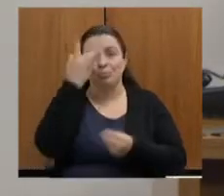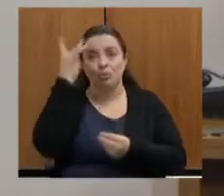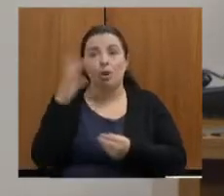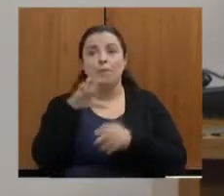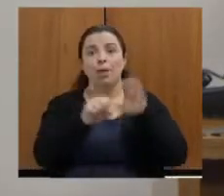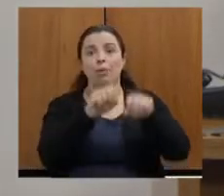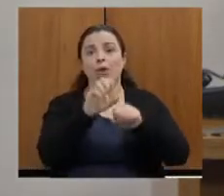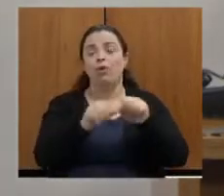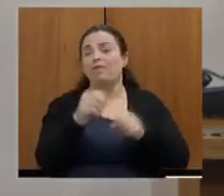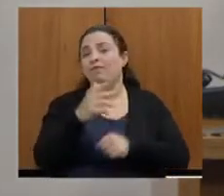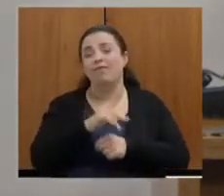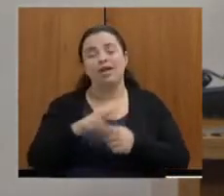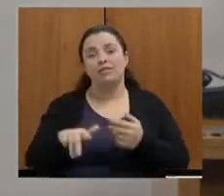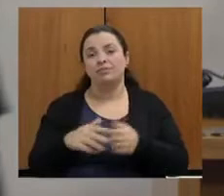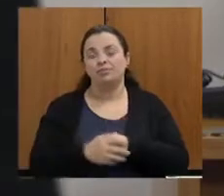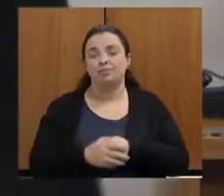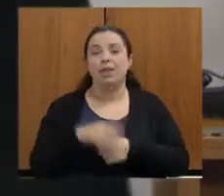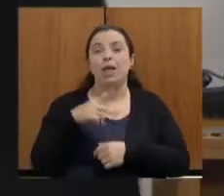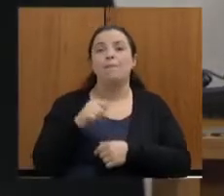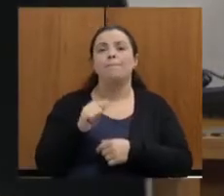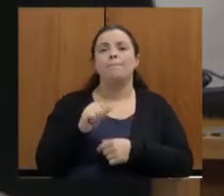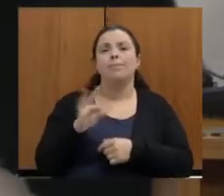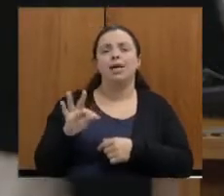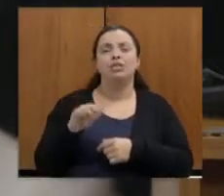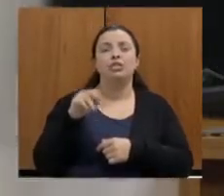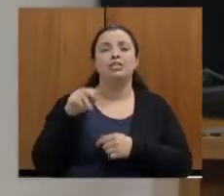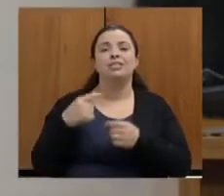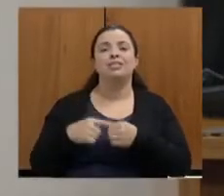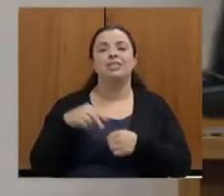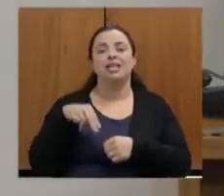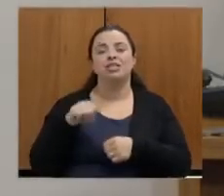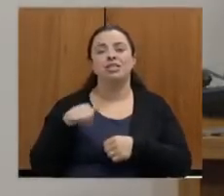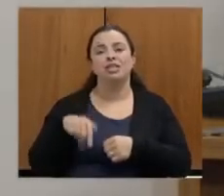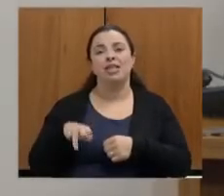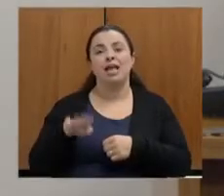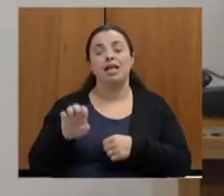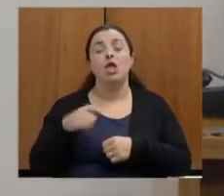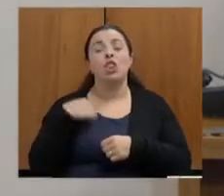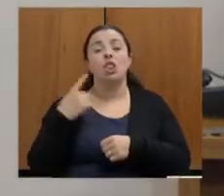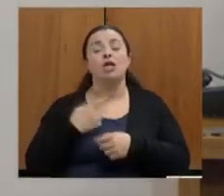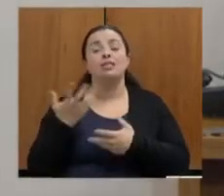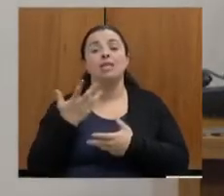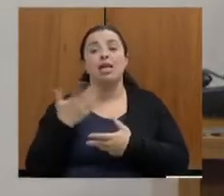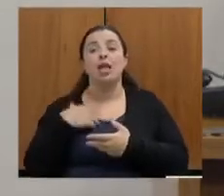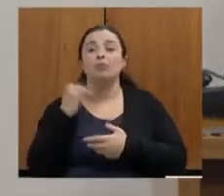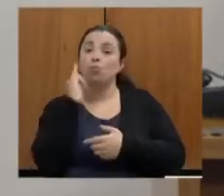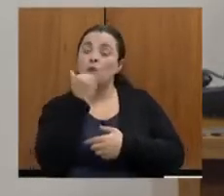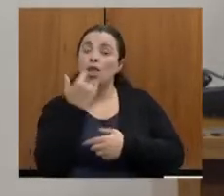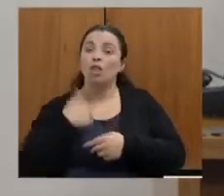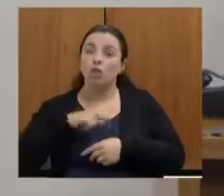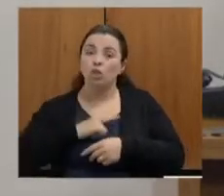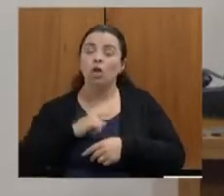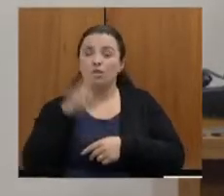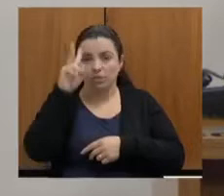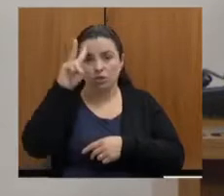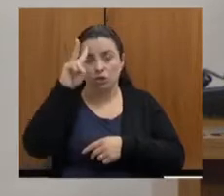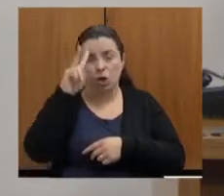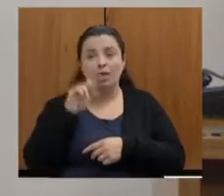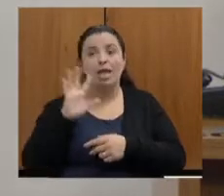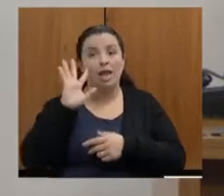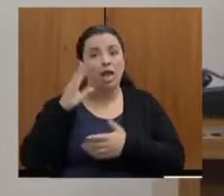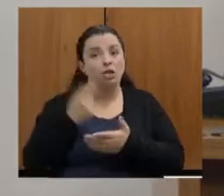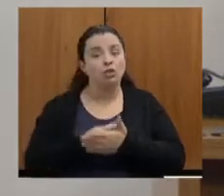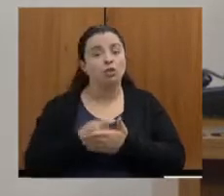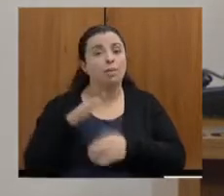pátio de na que o que nós atingimos queremos é sermos ouvidos a resolução o mais rápido